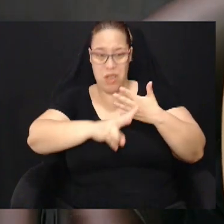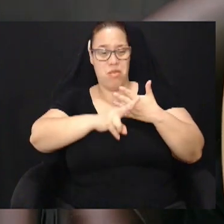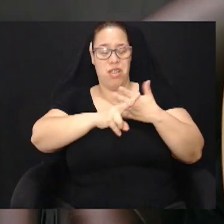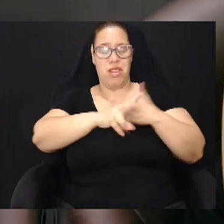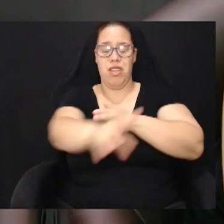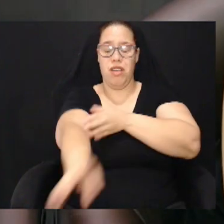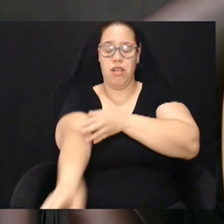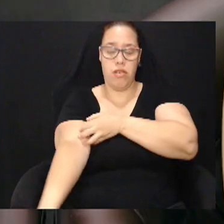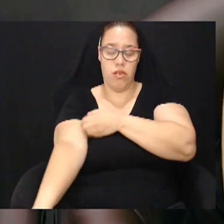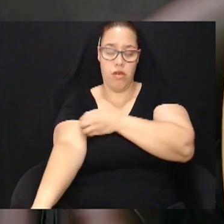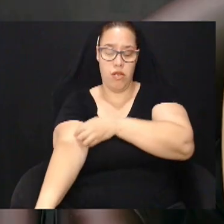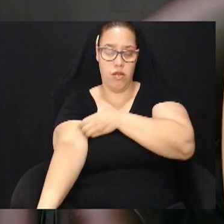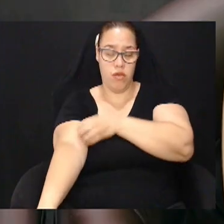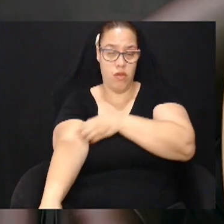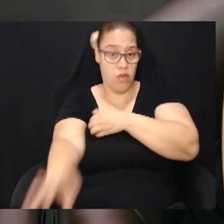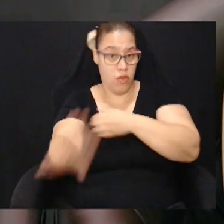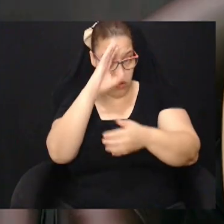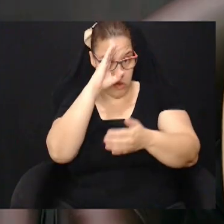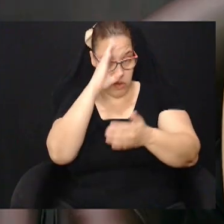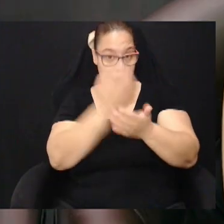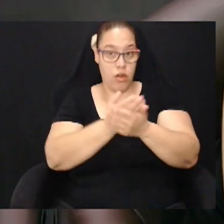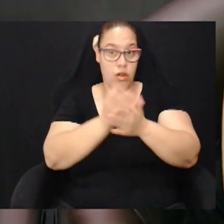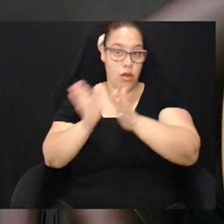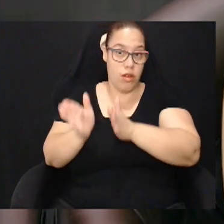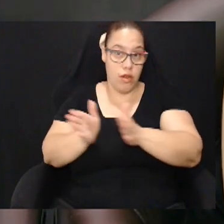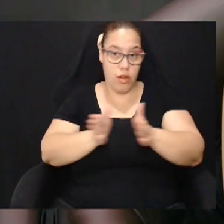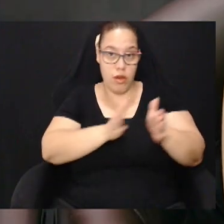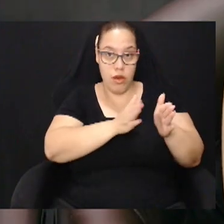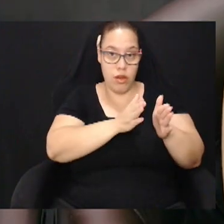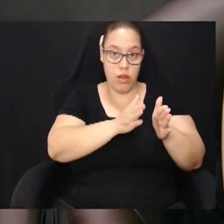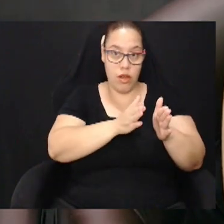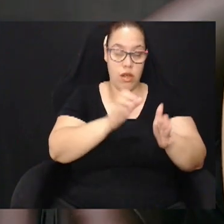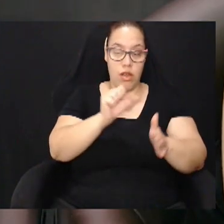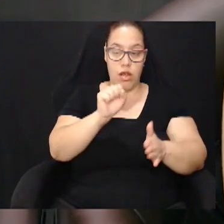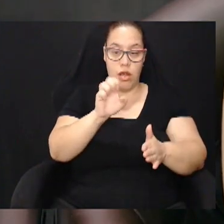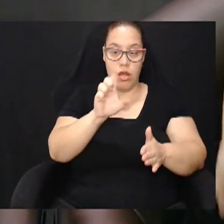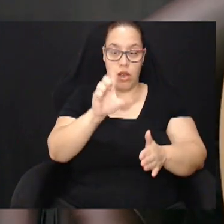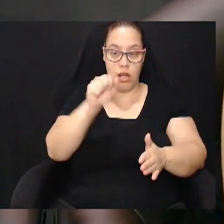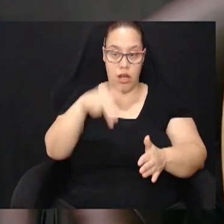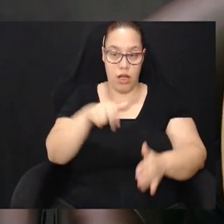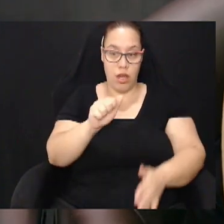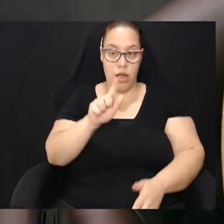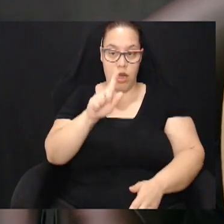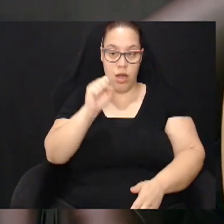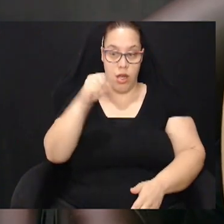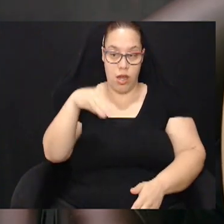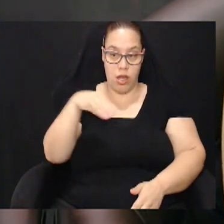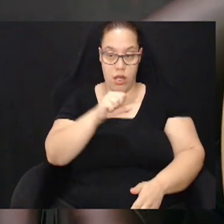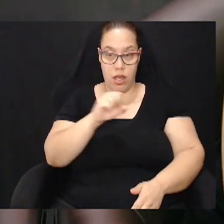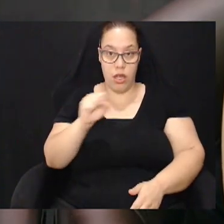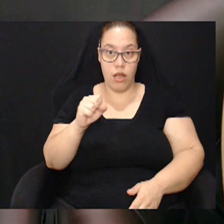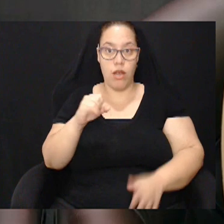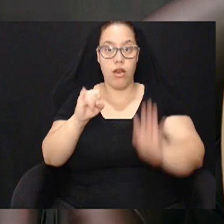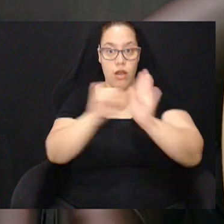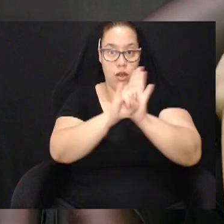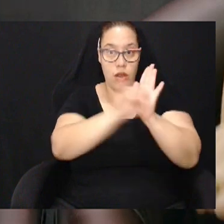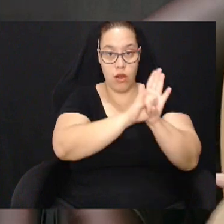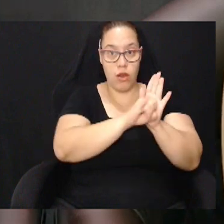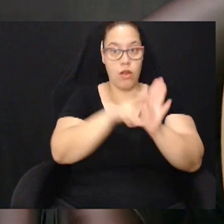Eu acredito que a produtora dessa série foi a Selena Gomez, inclusive, que eles têm uma identificação muito grande,